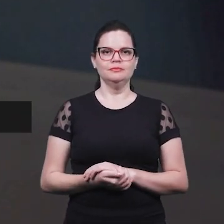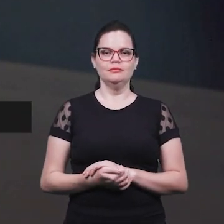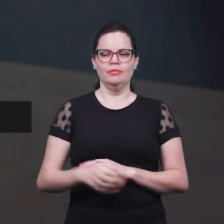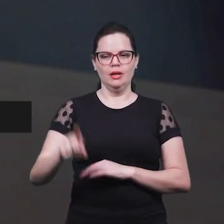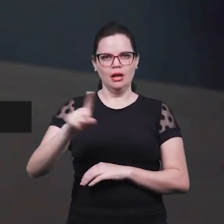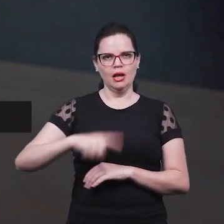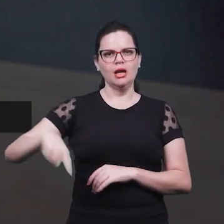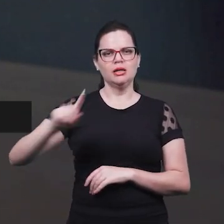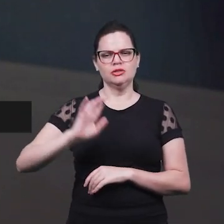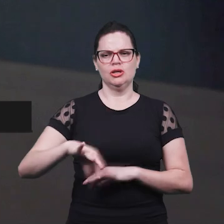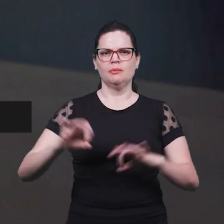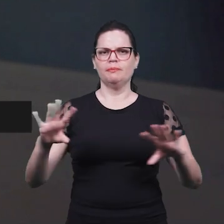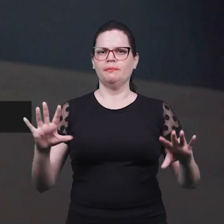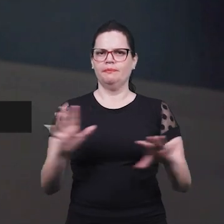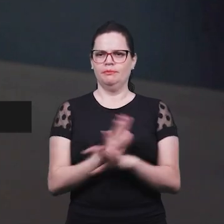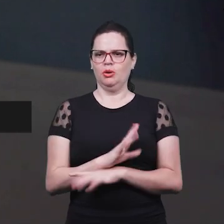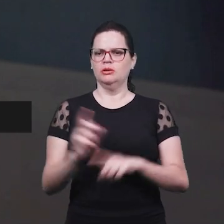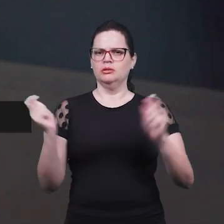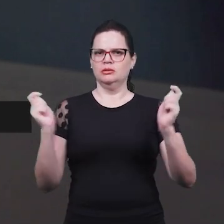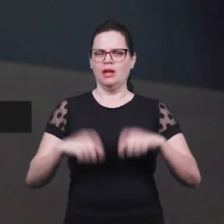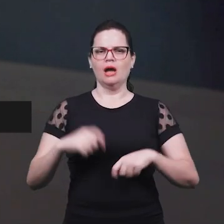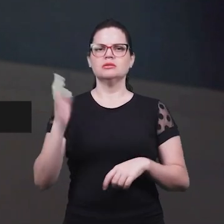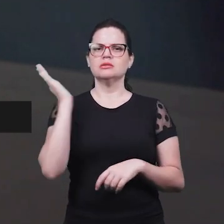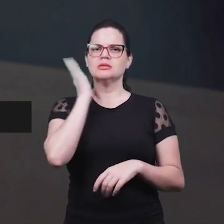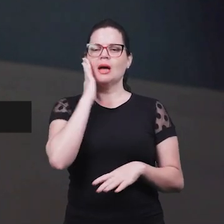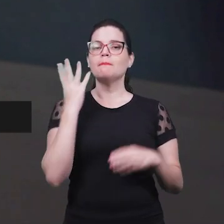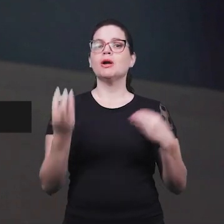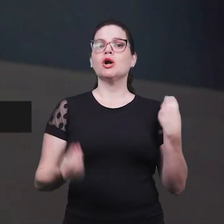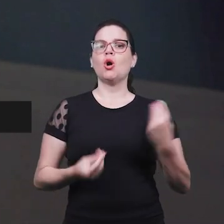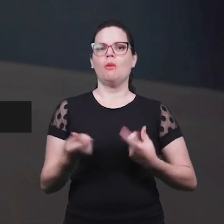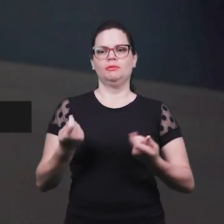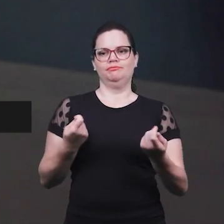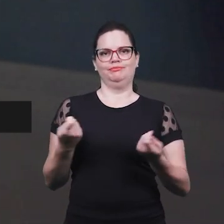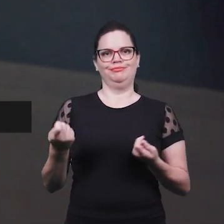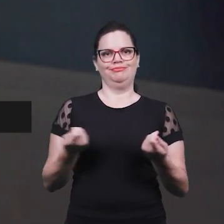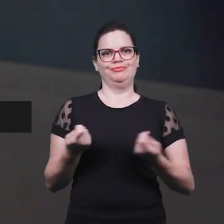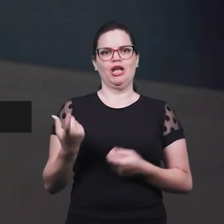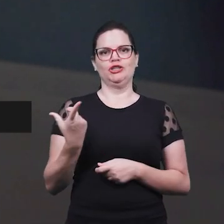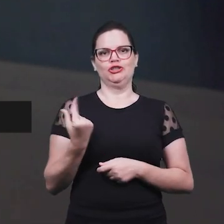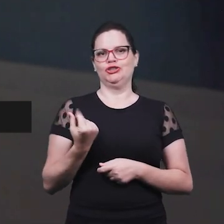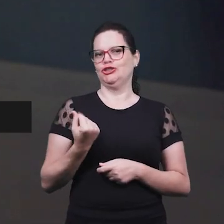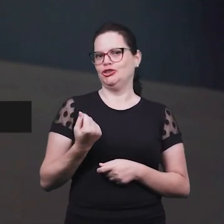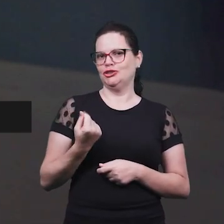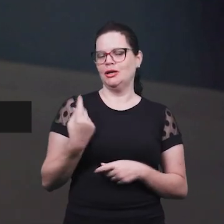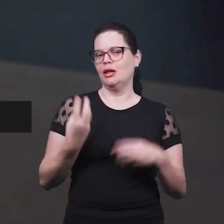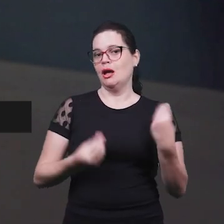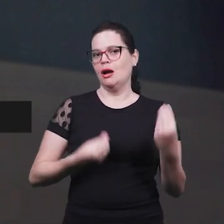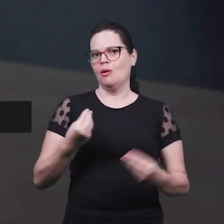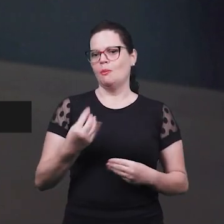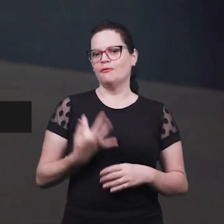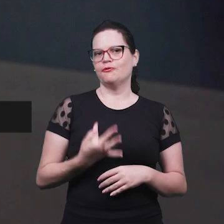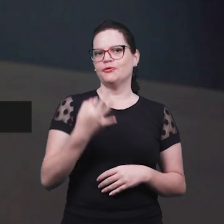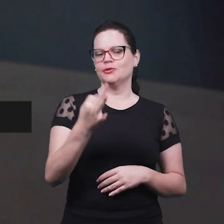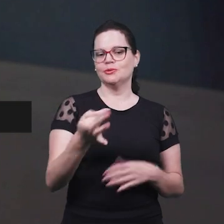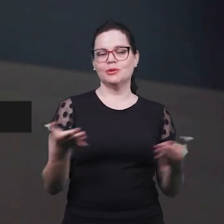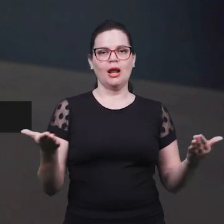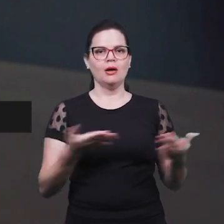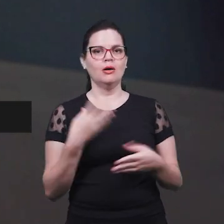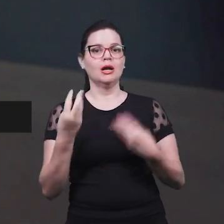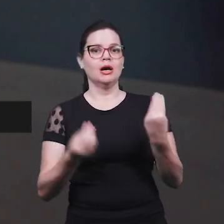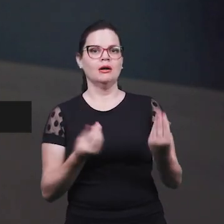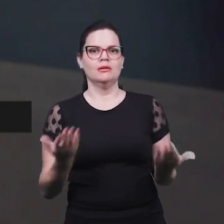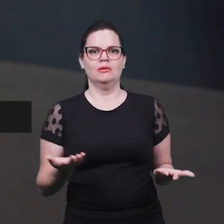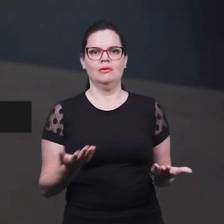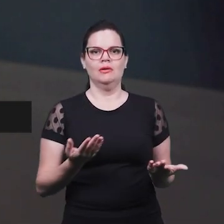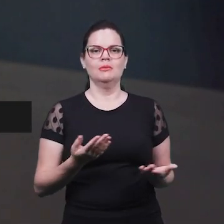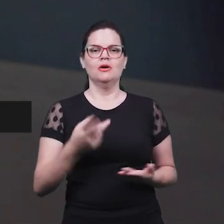são realmente preparados para lidar, né, com o dinheiro, com a expectativa dele de vida, formação